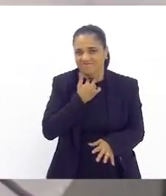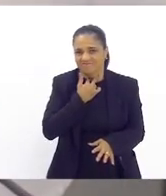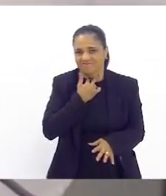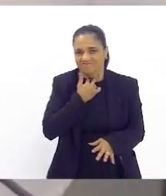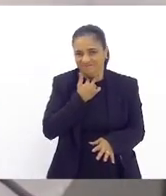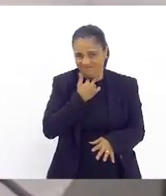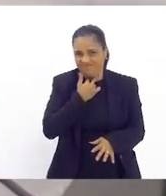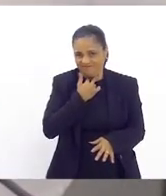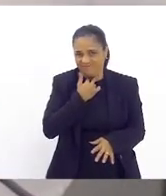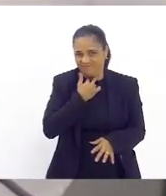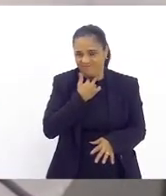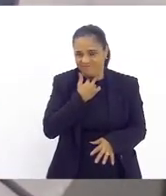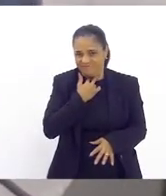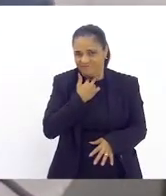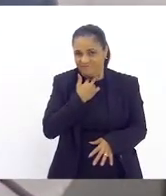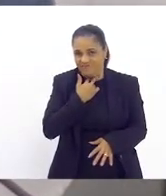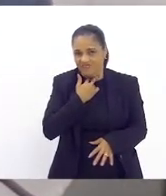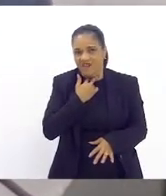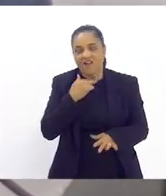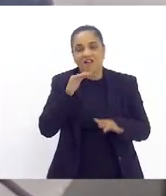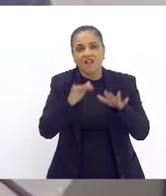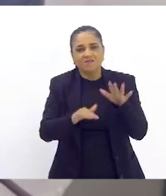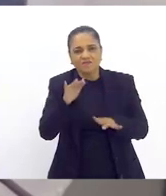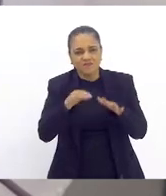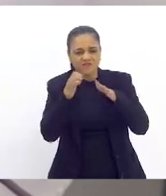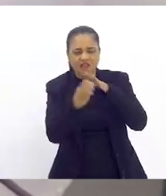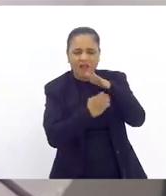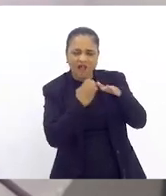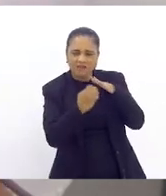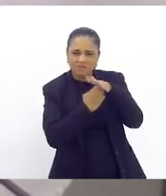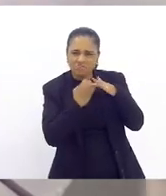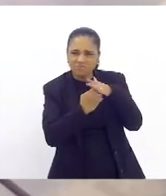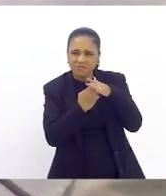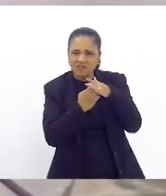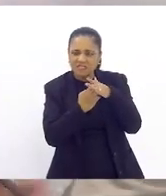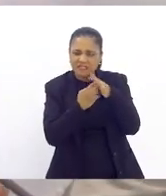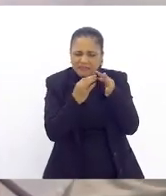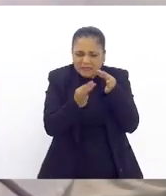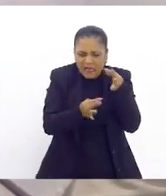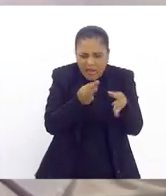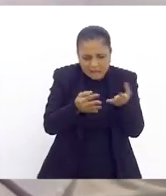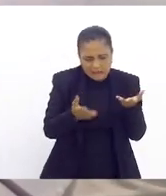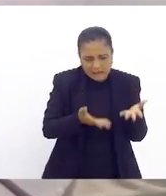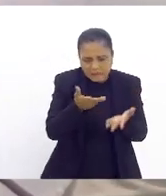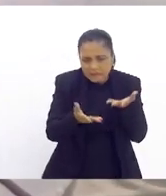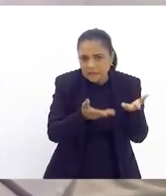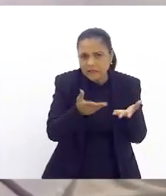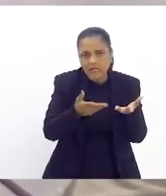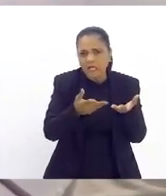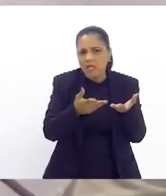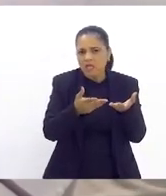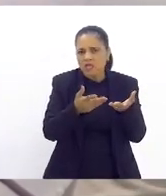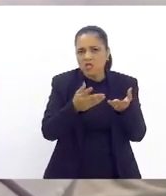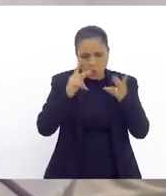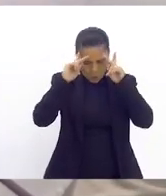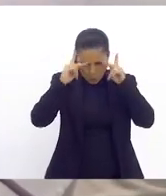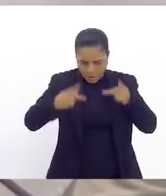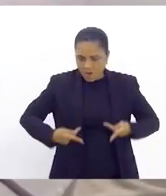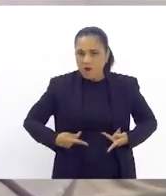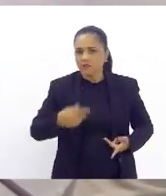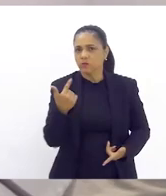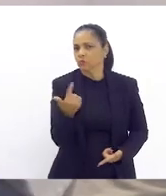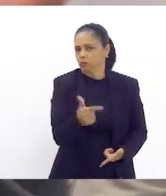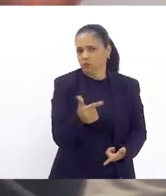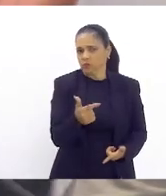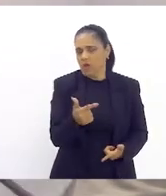então a forma que as empresas tratam o cidadão no estado do Rio de Janeiro é uma forma muito desumana e